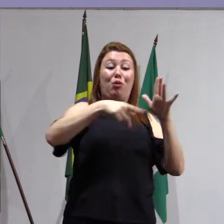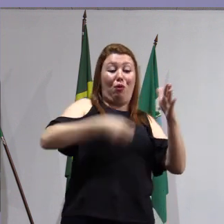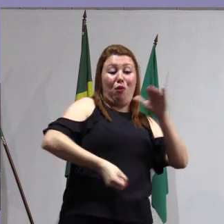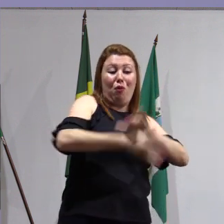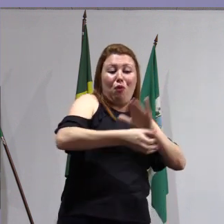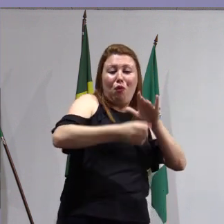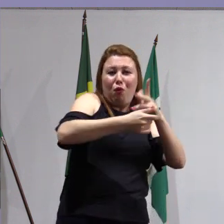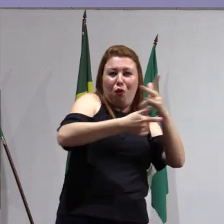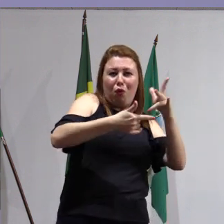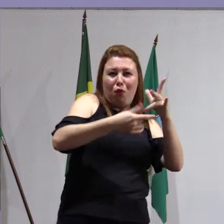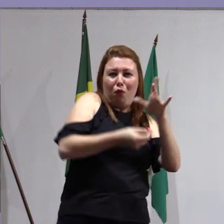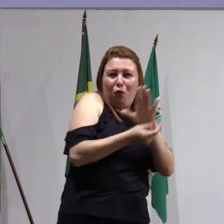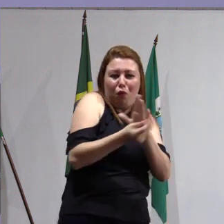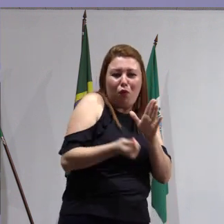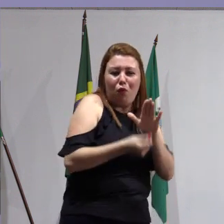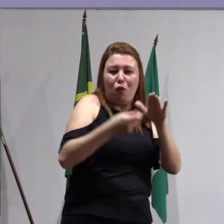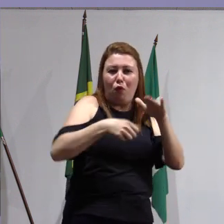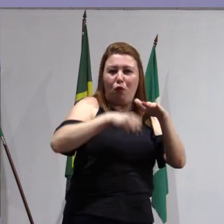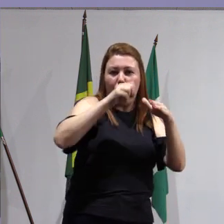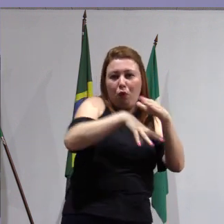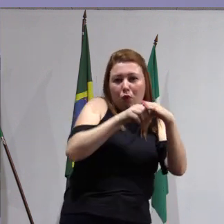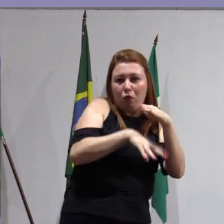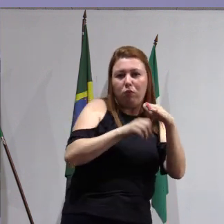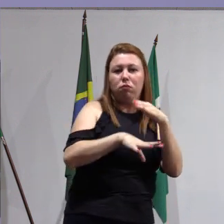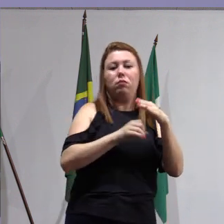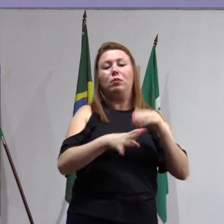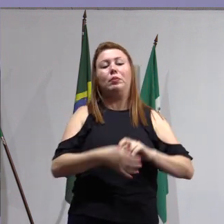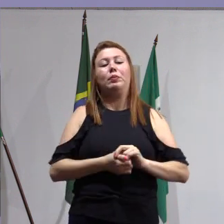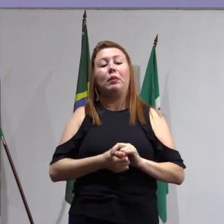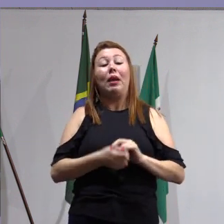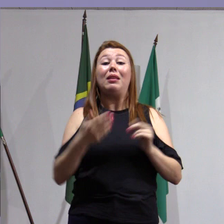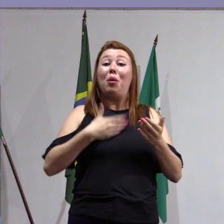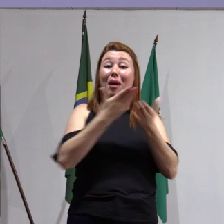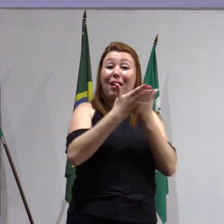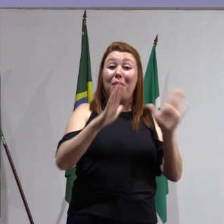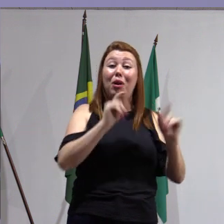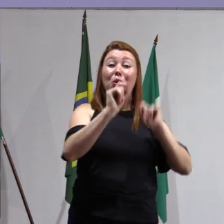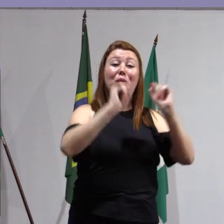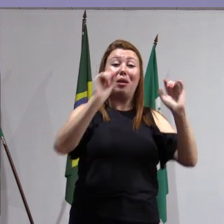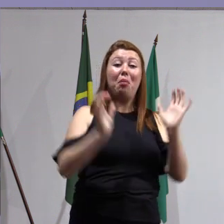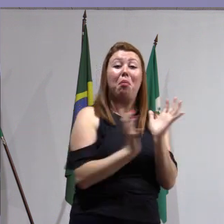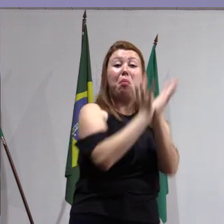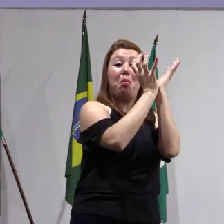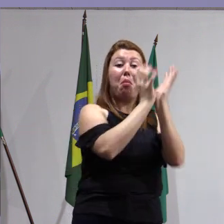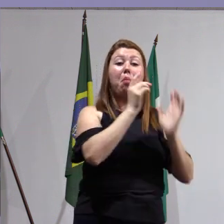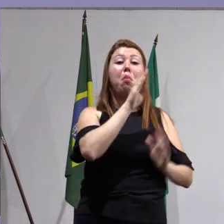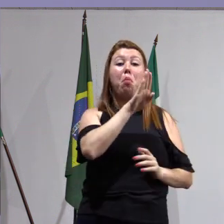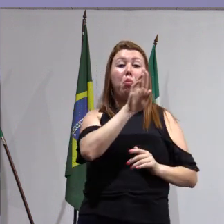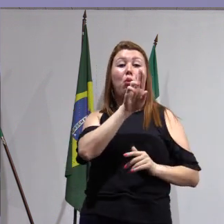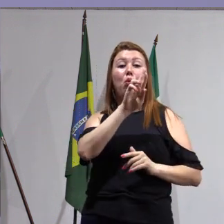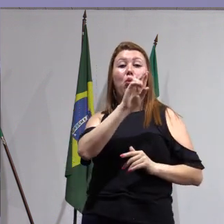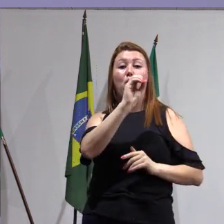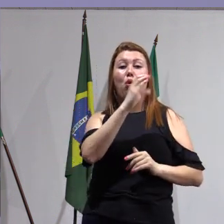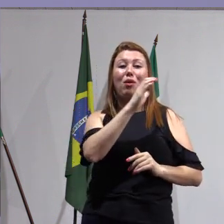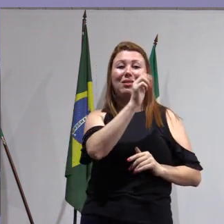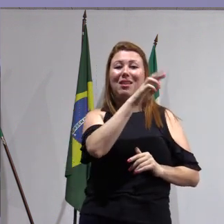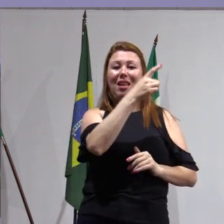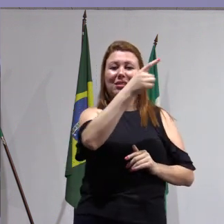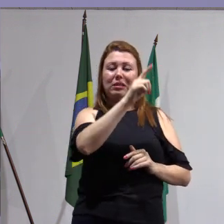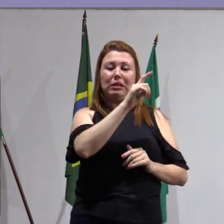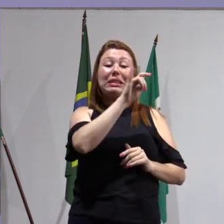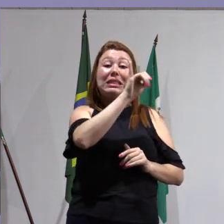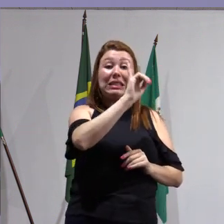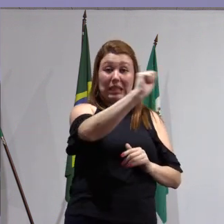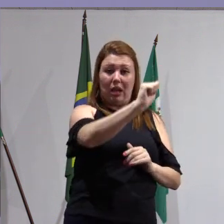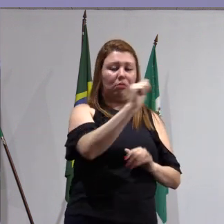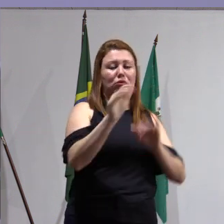desse apoio, justamente tirando as amarras burocráticas naquilo que seja possível, apresentando os critérios de governança,